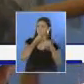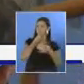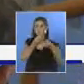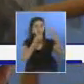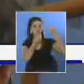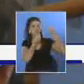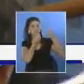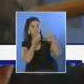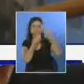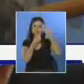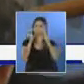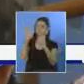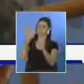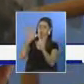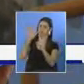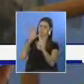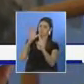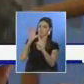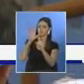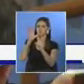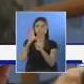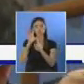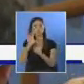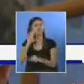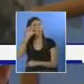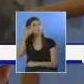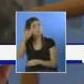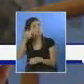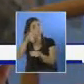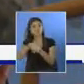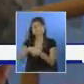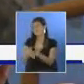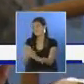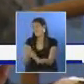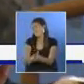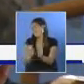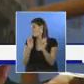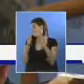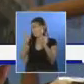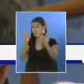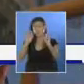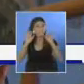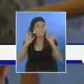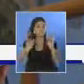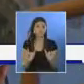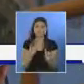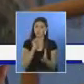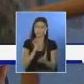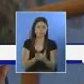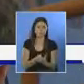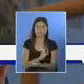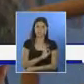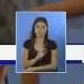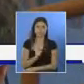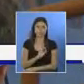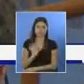Exponha as ideias, convence os seus pares. Depois da votação, meu amigo, você não tem que cobrar nada.